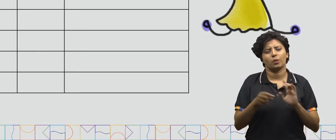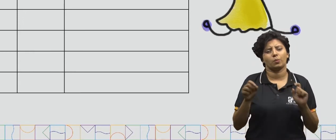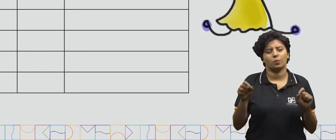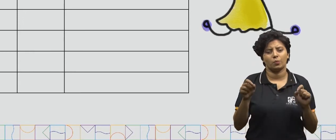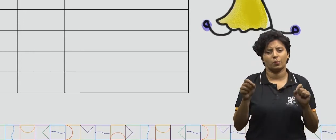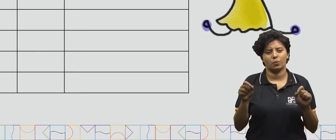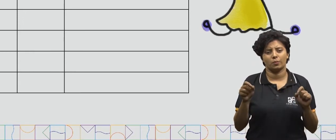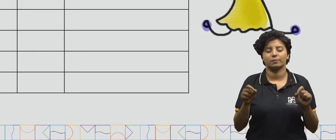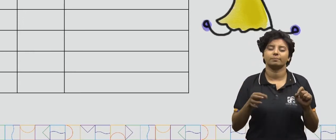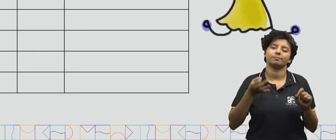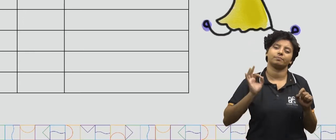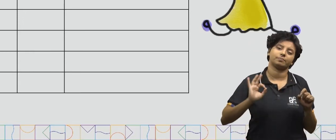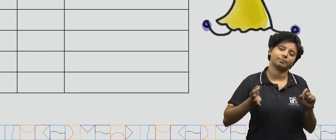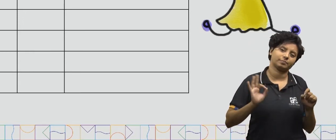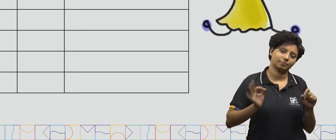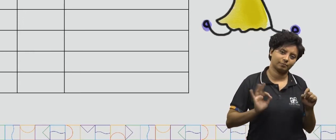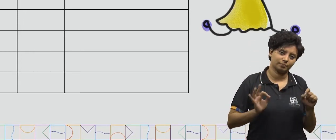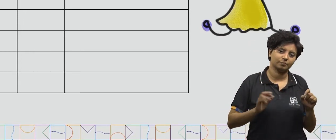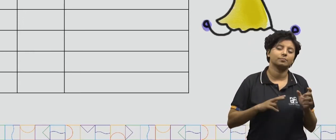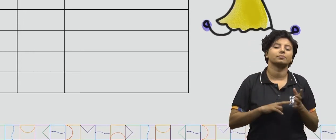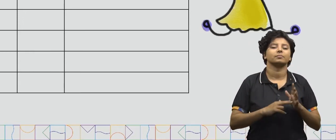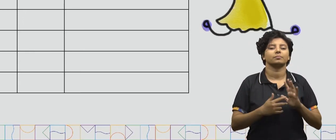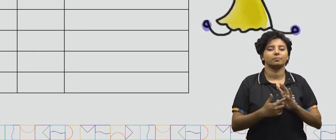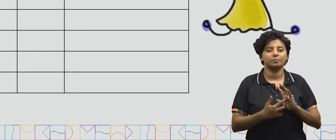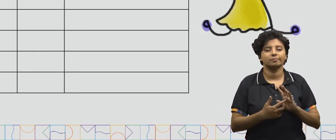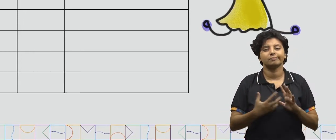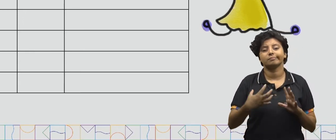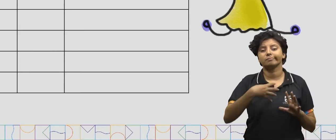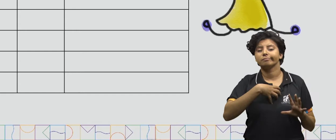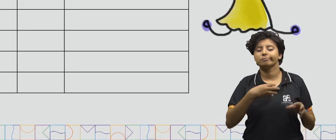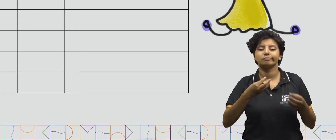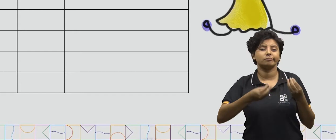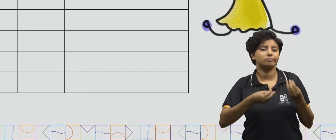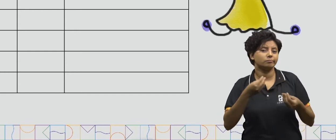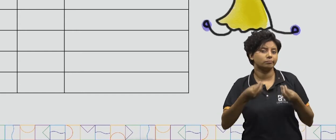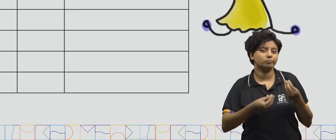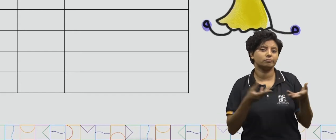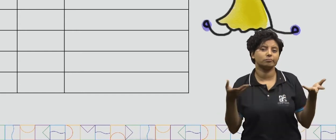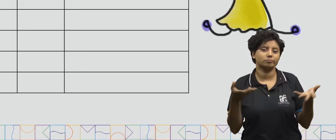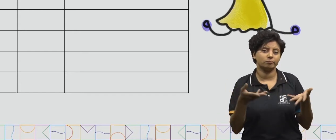significa? Exatamente, significa um estado.